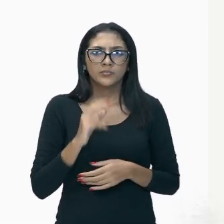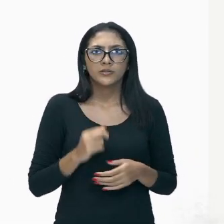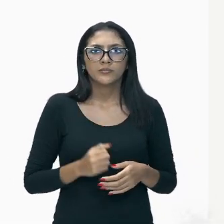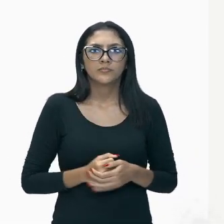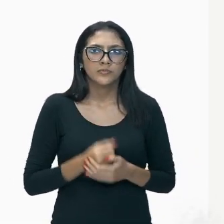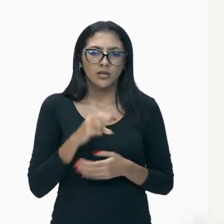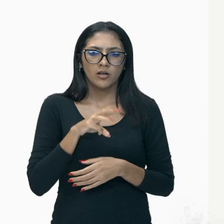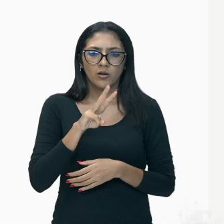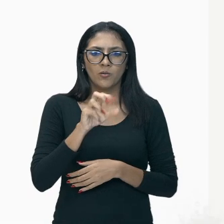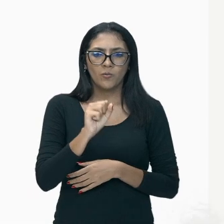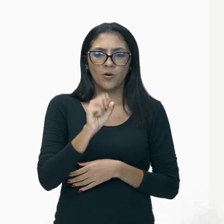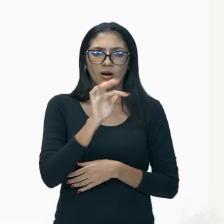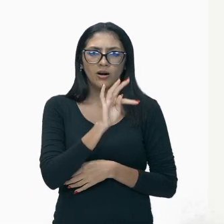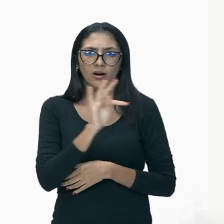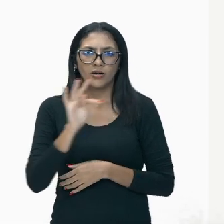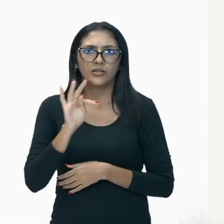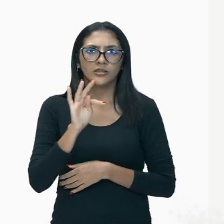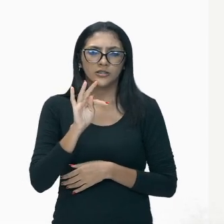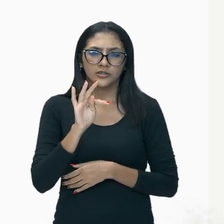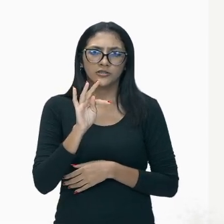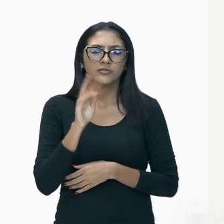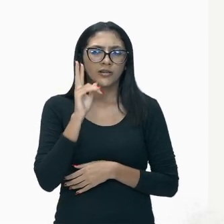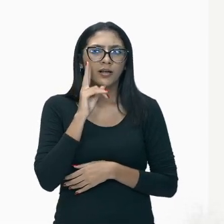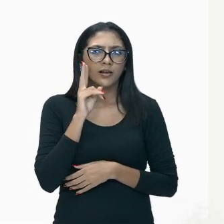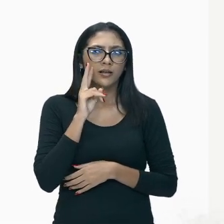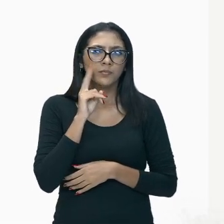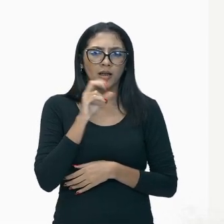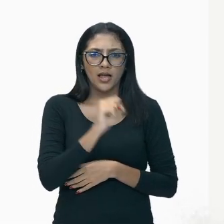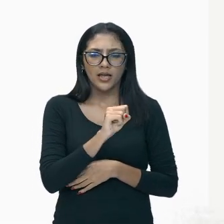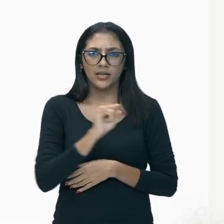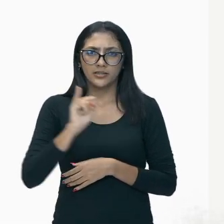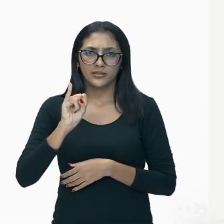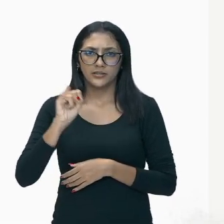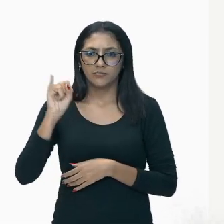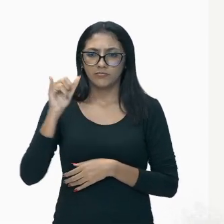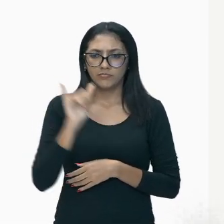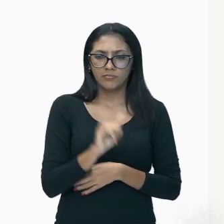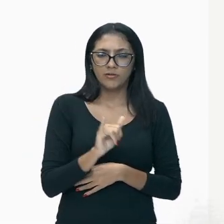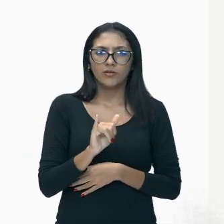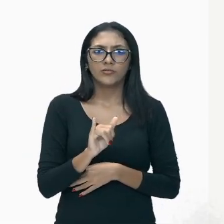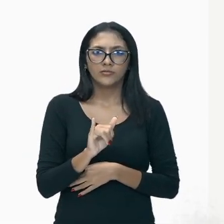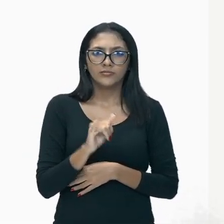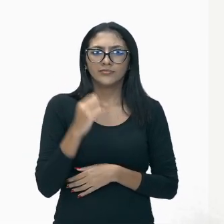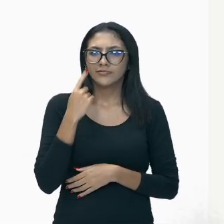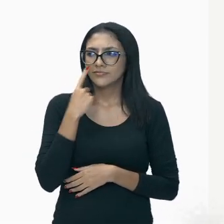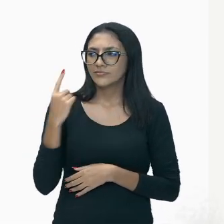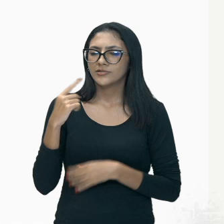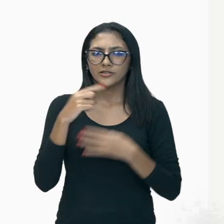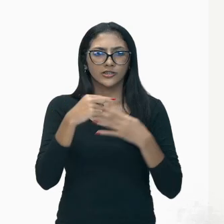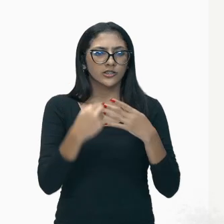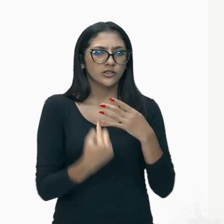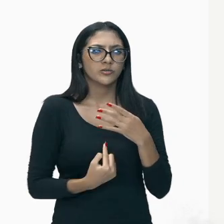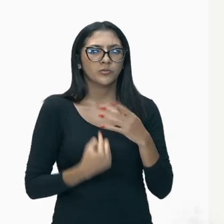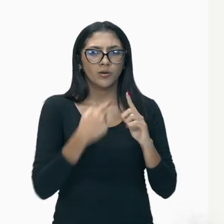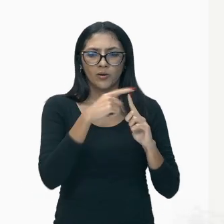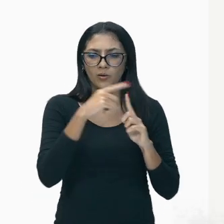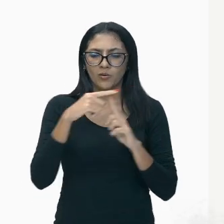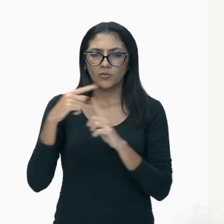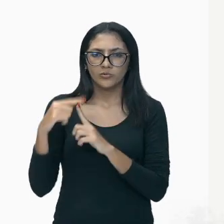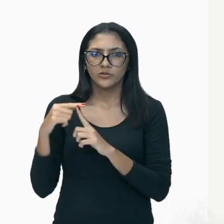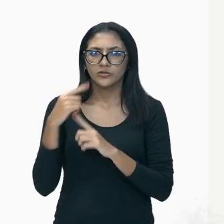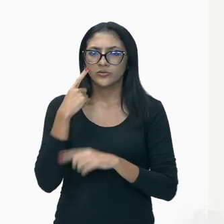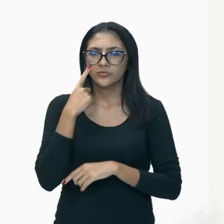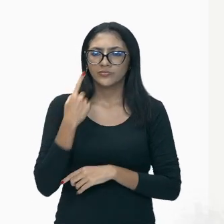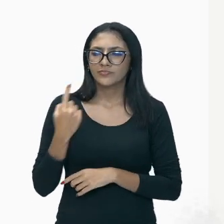tenho geladeira, 110 watts, TV, 55. Percebam aí, ó,